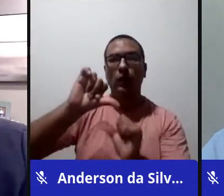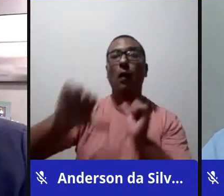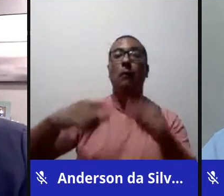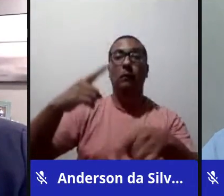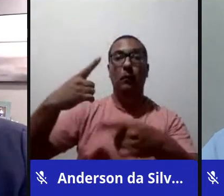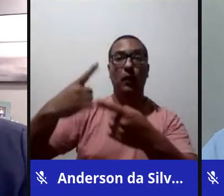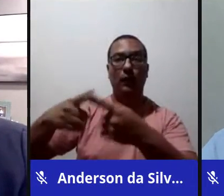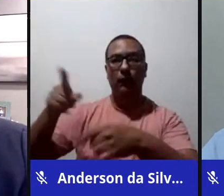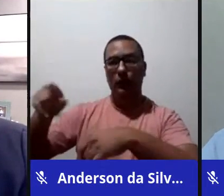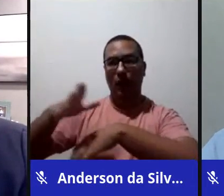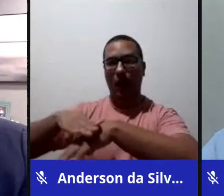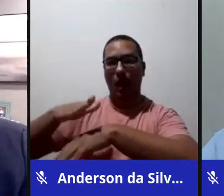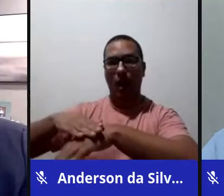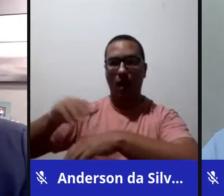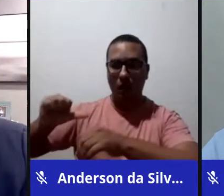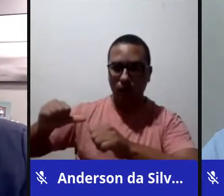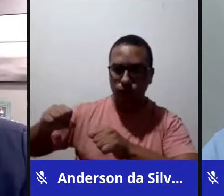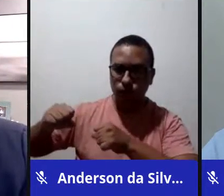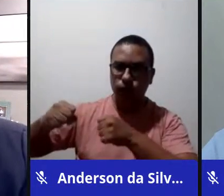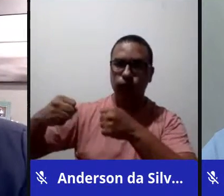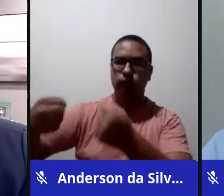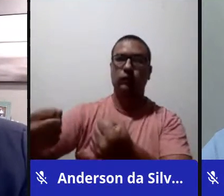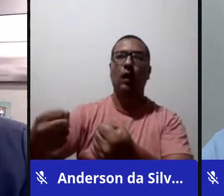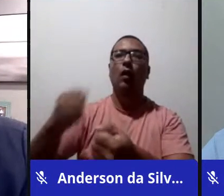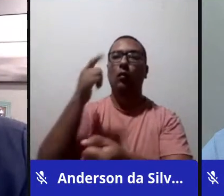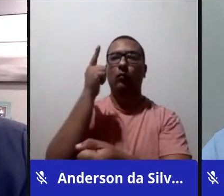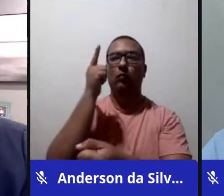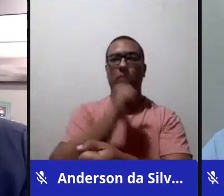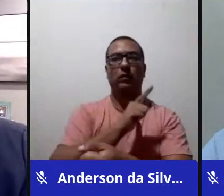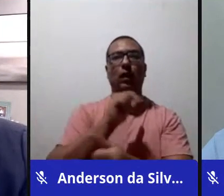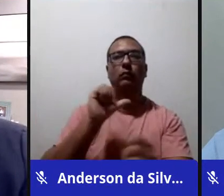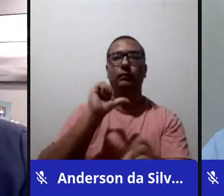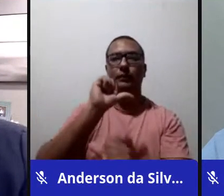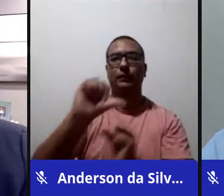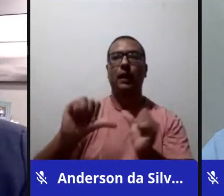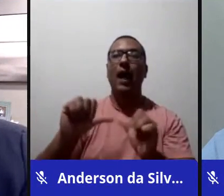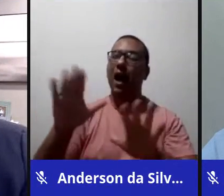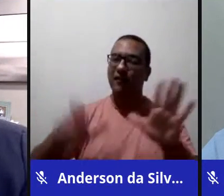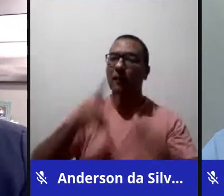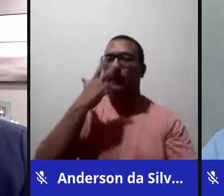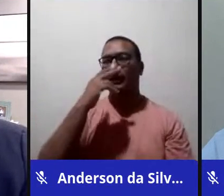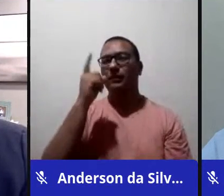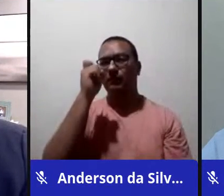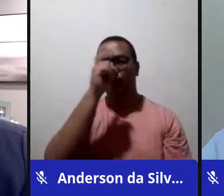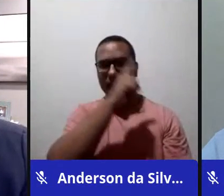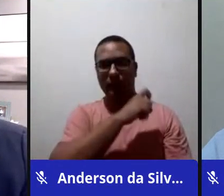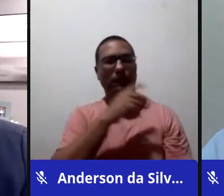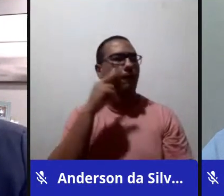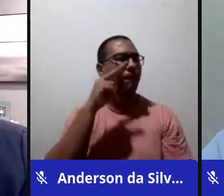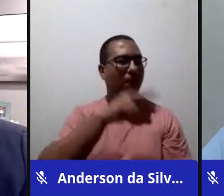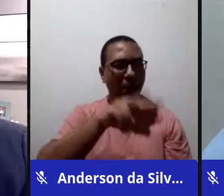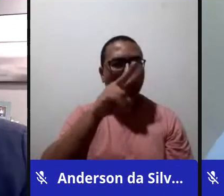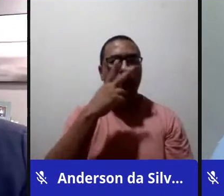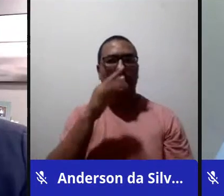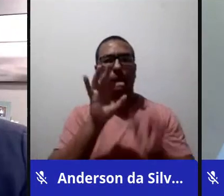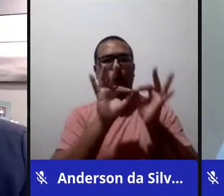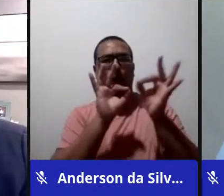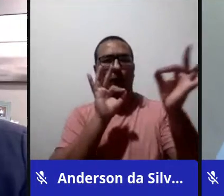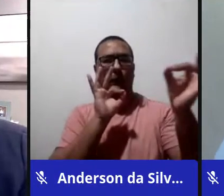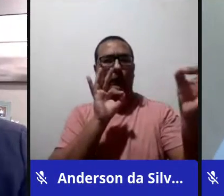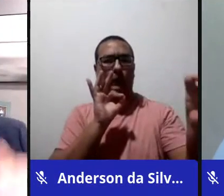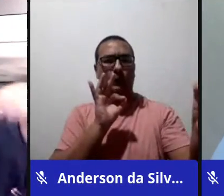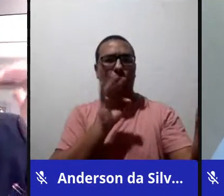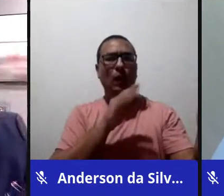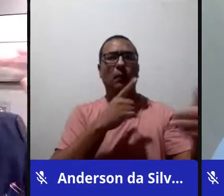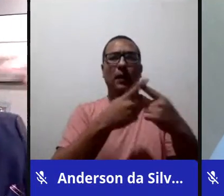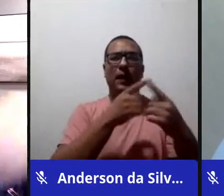Ela vai acontecer porque você tomou atitudes para fazer acontecer. Eu sei que às vezes é muito difícil você olhar e você não